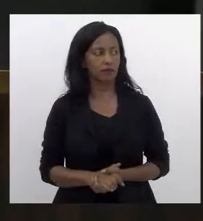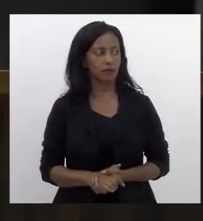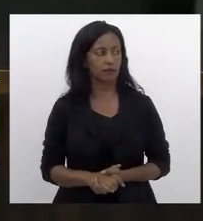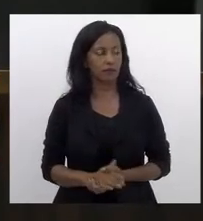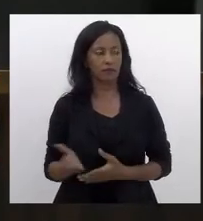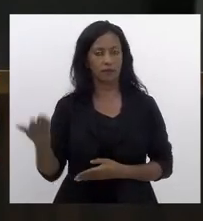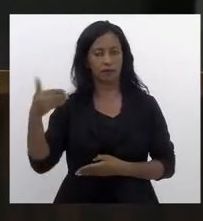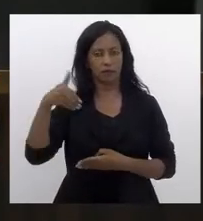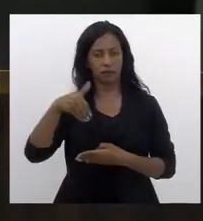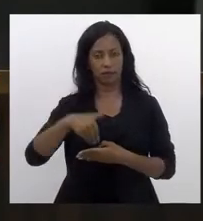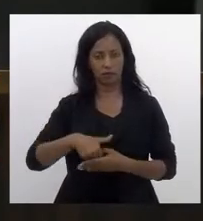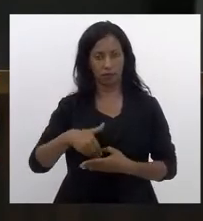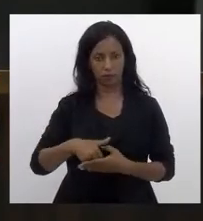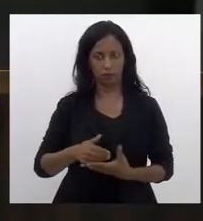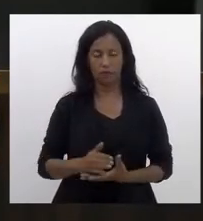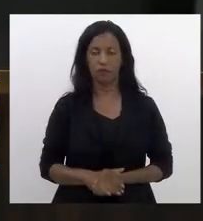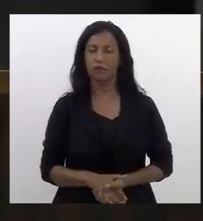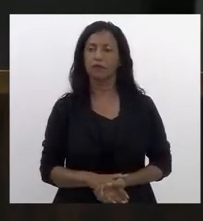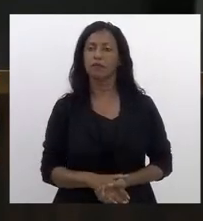Em votação,